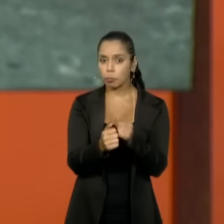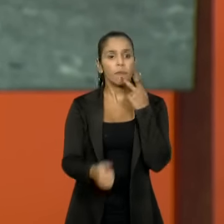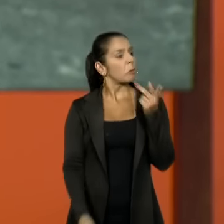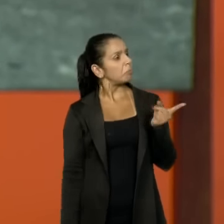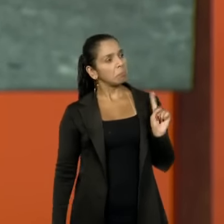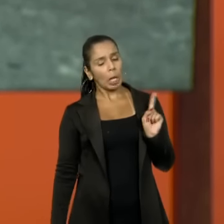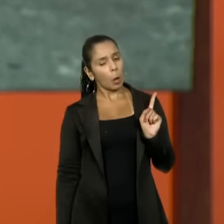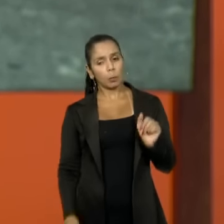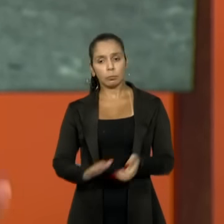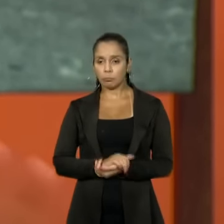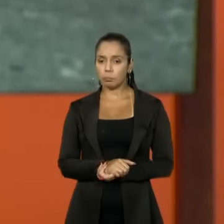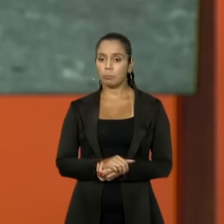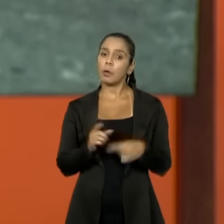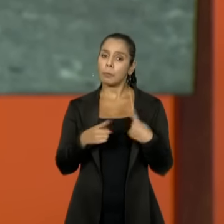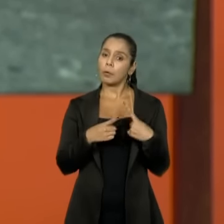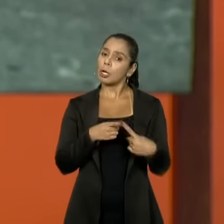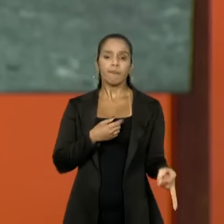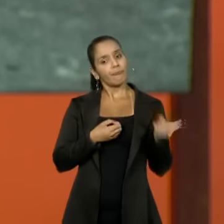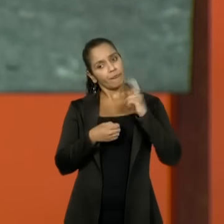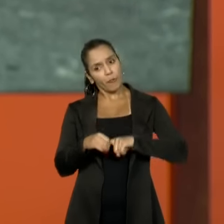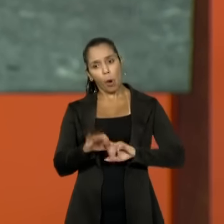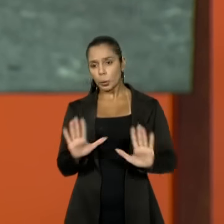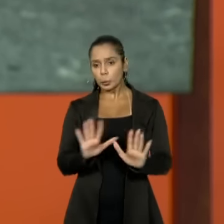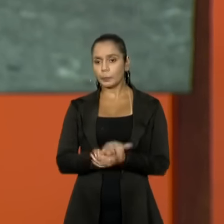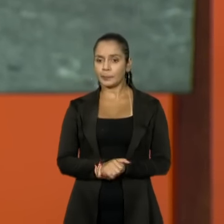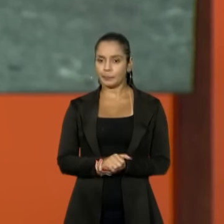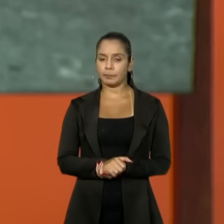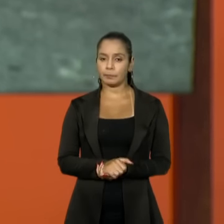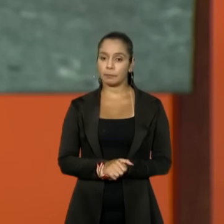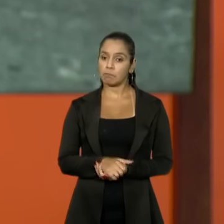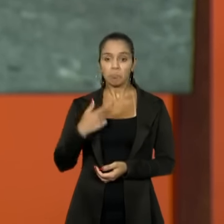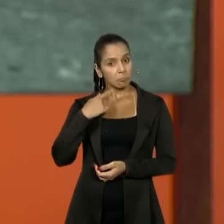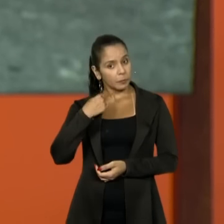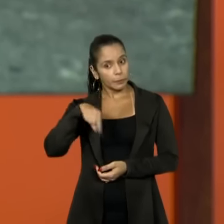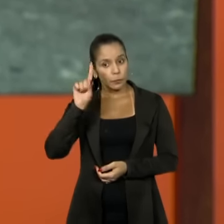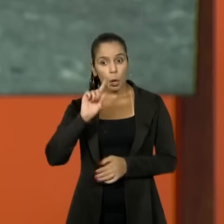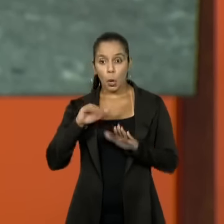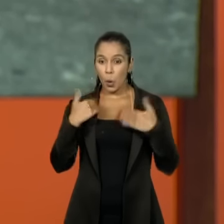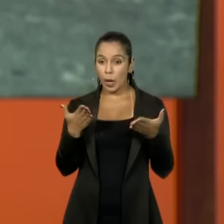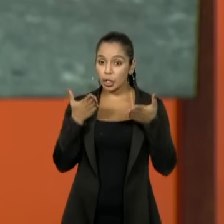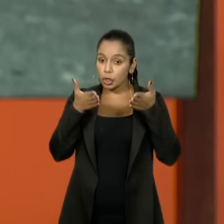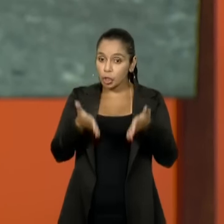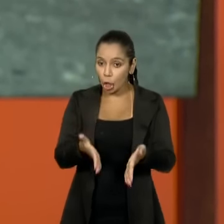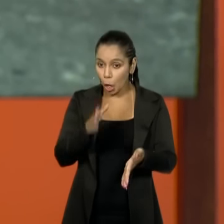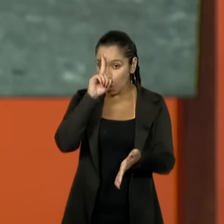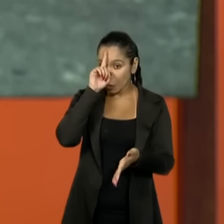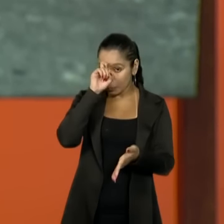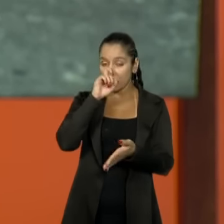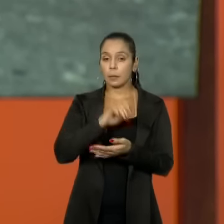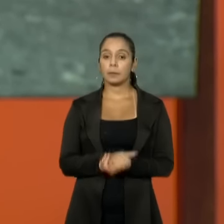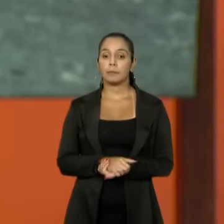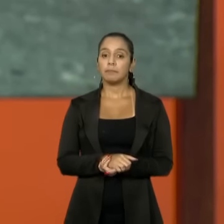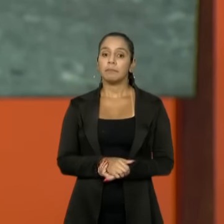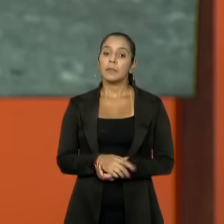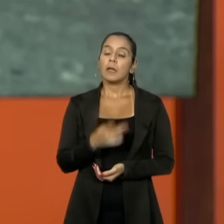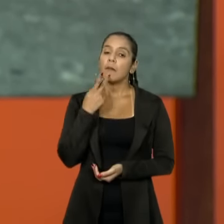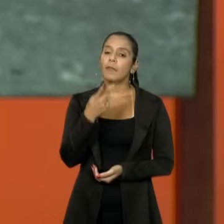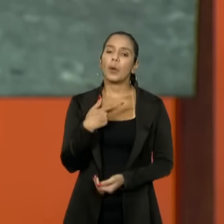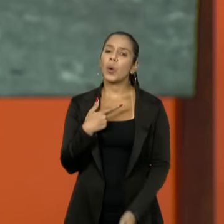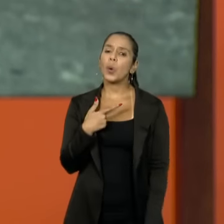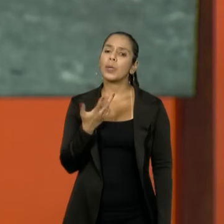não. Porque daqui a pouco eu estou aí. Uhum. E foi. Quando chegou lá, ela disse que não